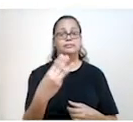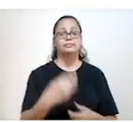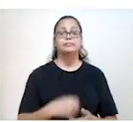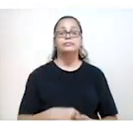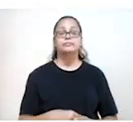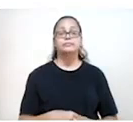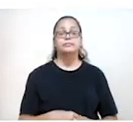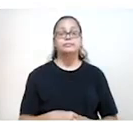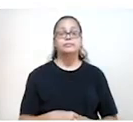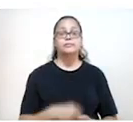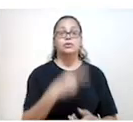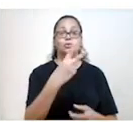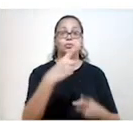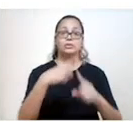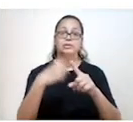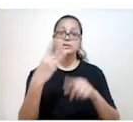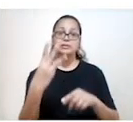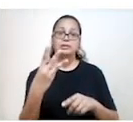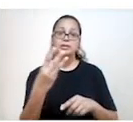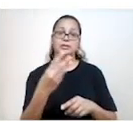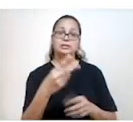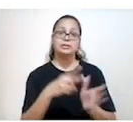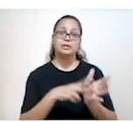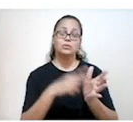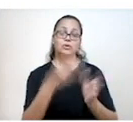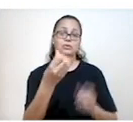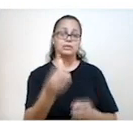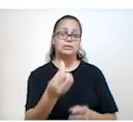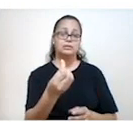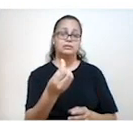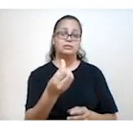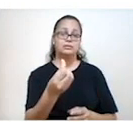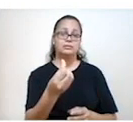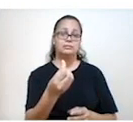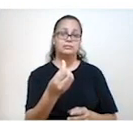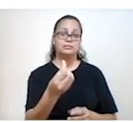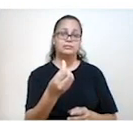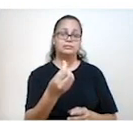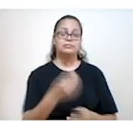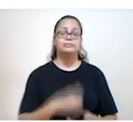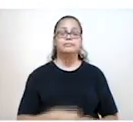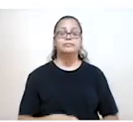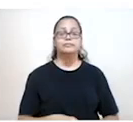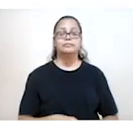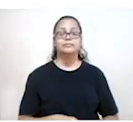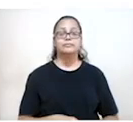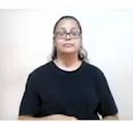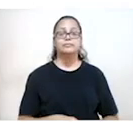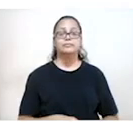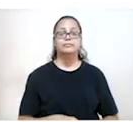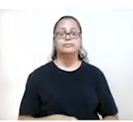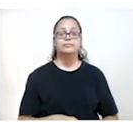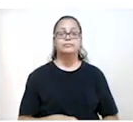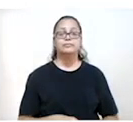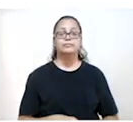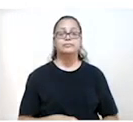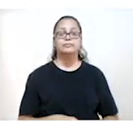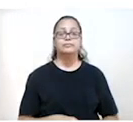3. 2 vezes 3, 6. Confere também, ó. Tem 6 quadradinhos. E aqui é a mesma